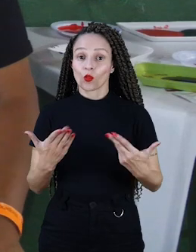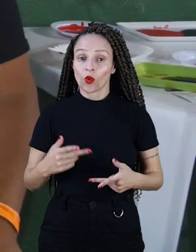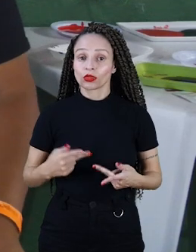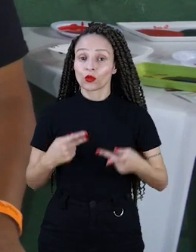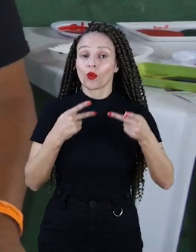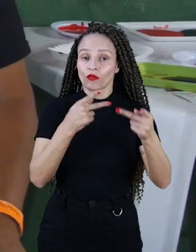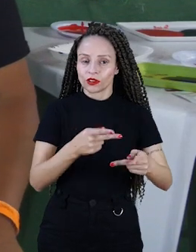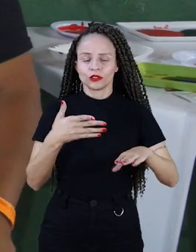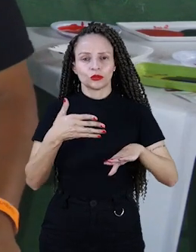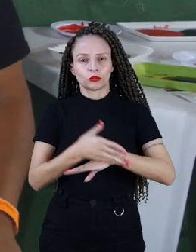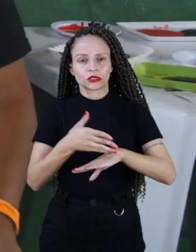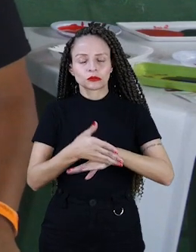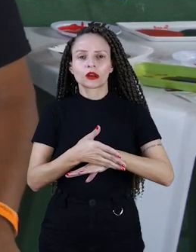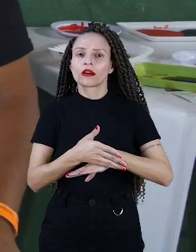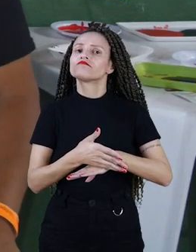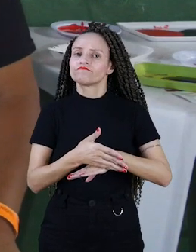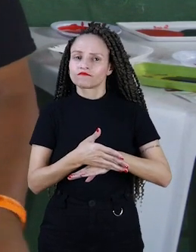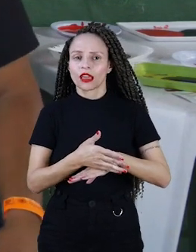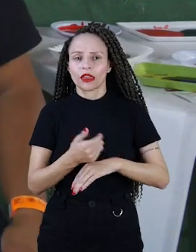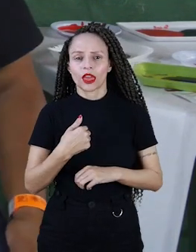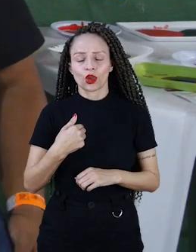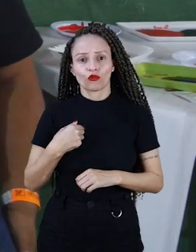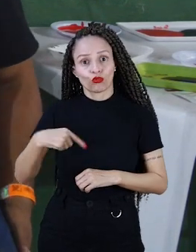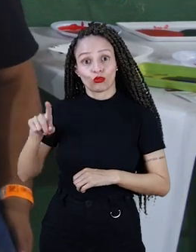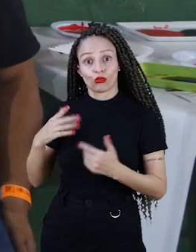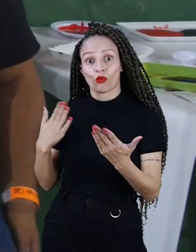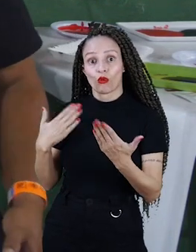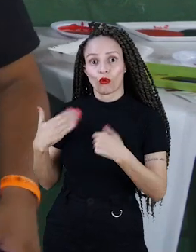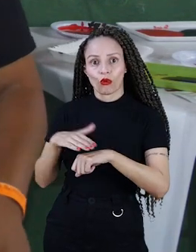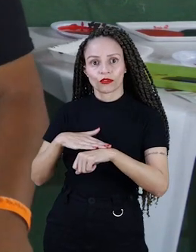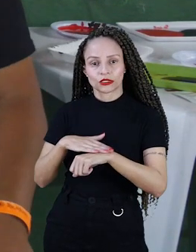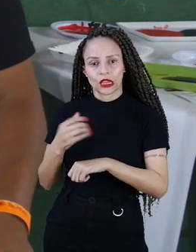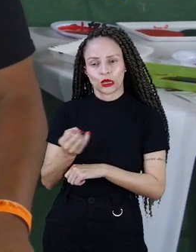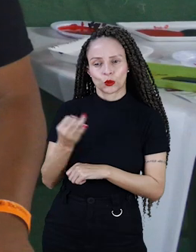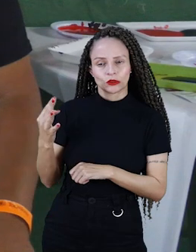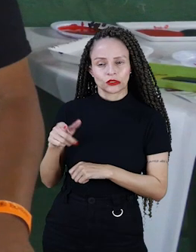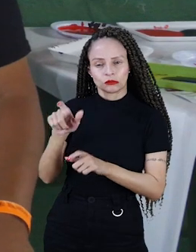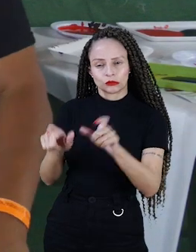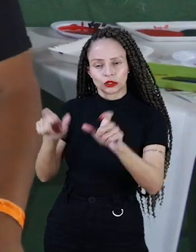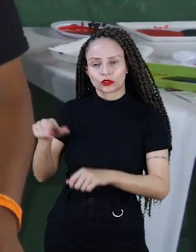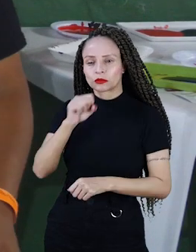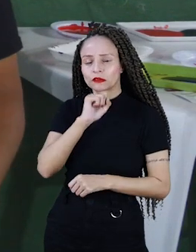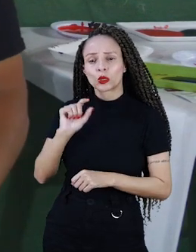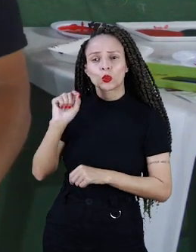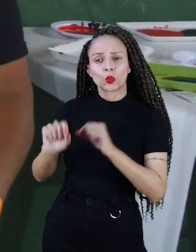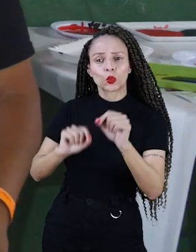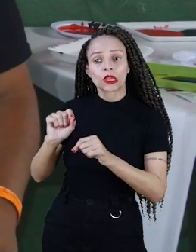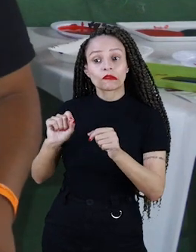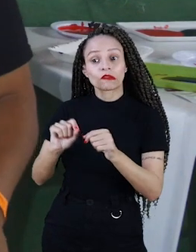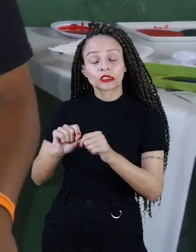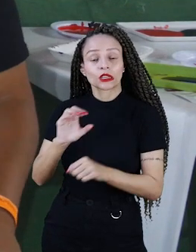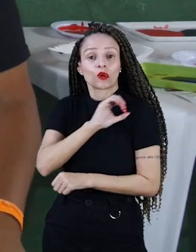Quando a gente recebeu o convite, né, para participar, eu fui conversar, né, com Elon, alguns mais velhos, né, o que eu poderia